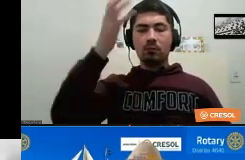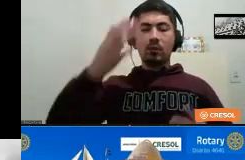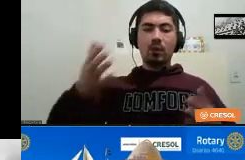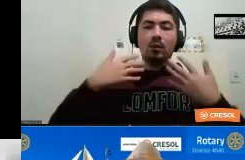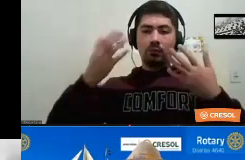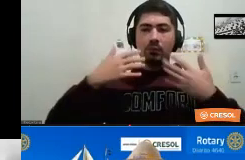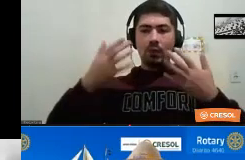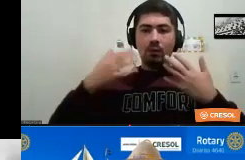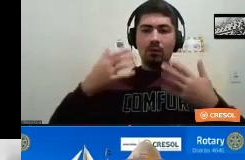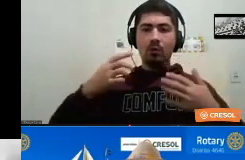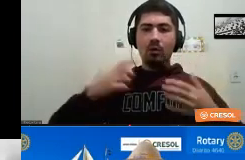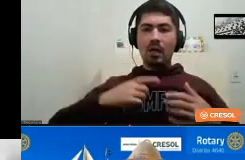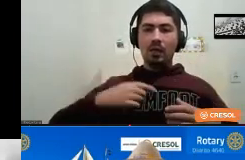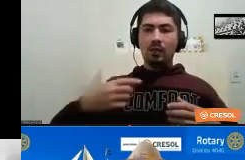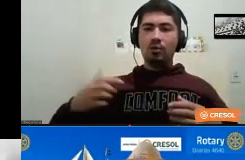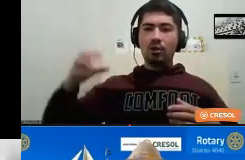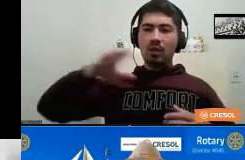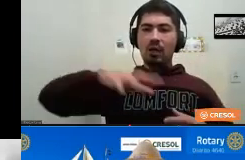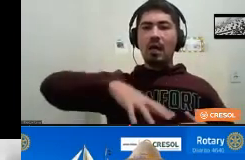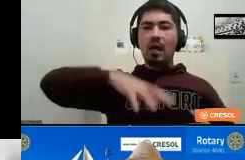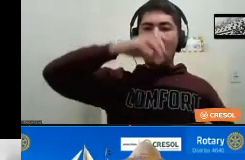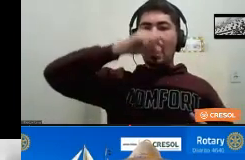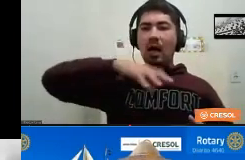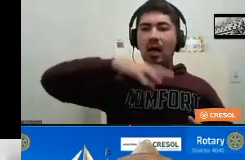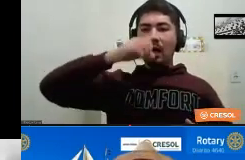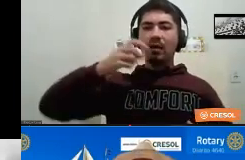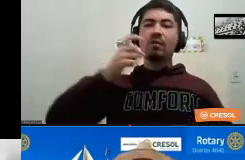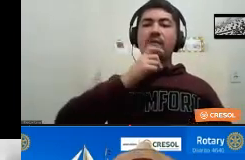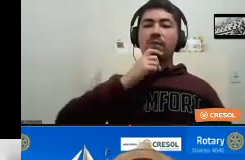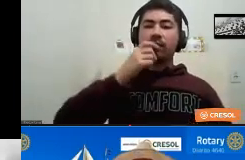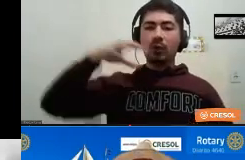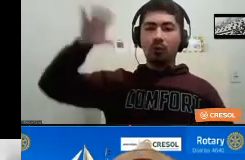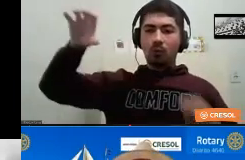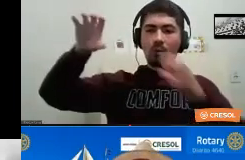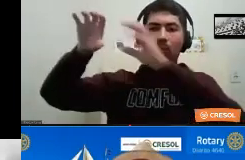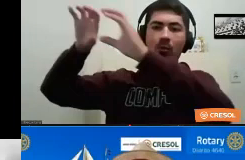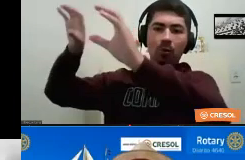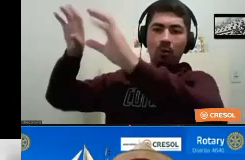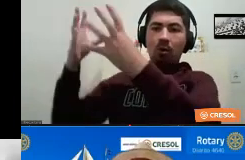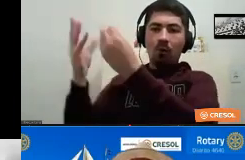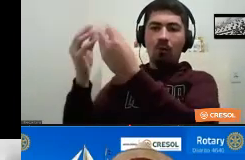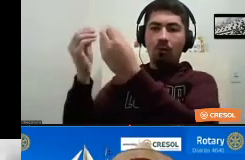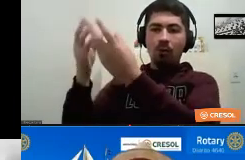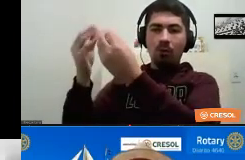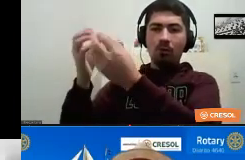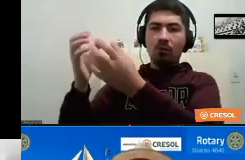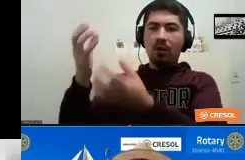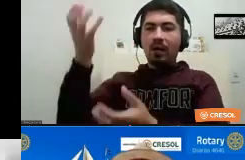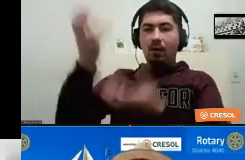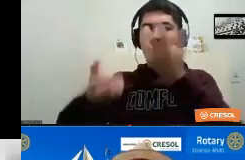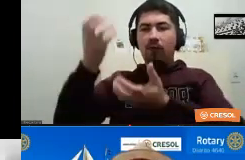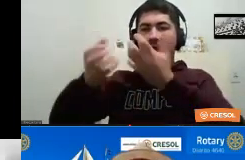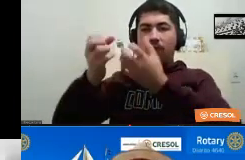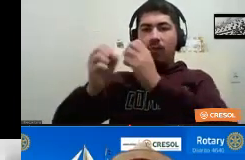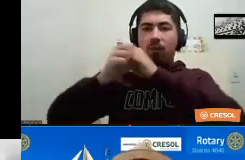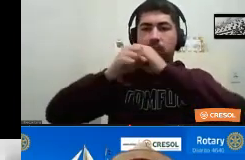tá certo? Esse curto-circuito se esparrou pelo andar inteiro, pelo forro e acabou incendiando o